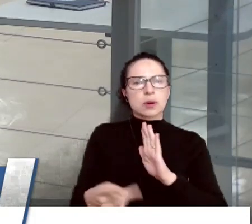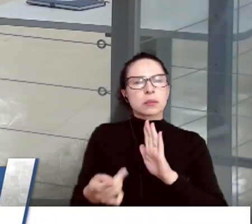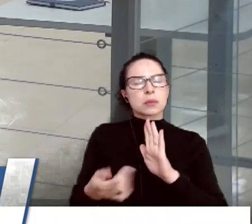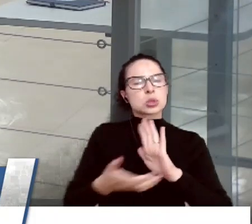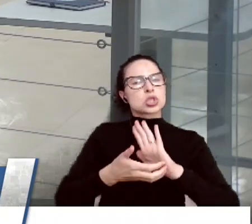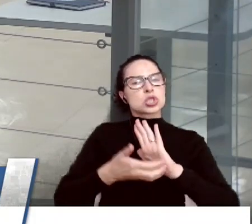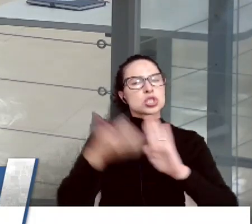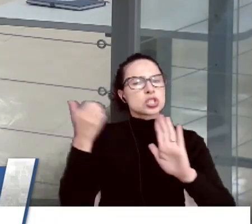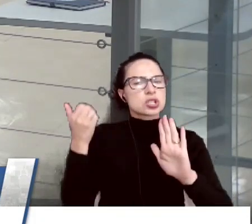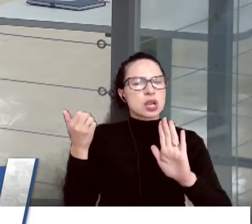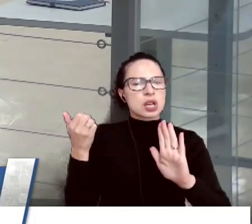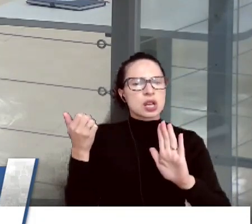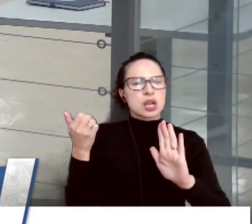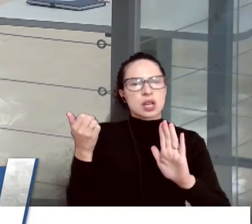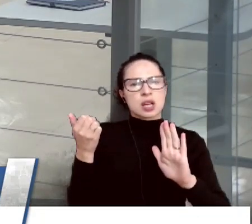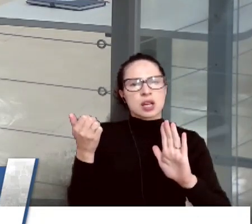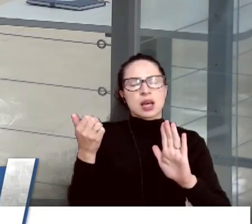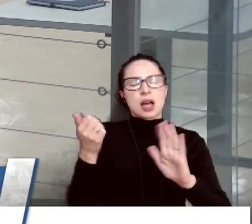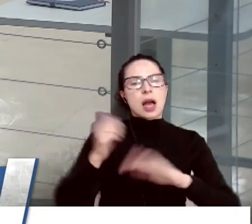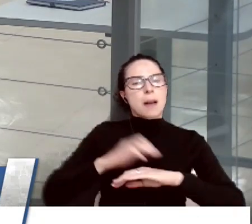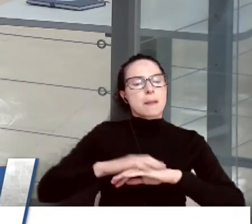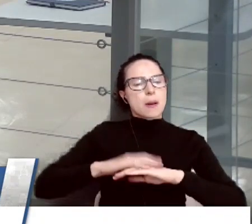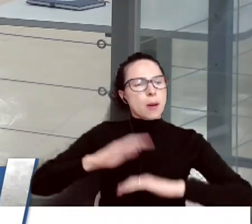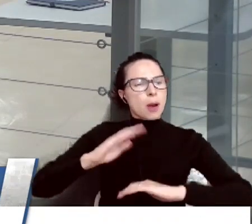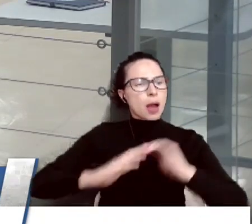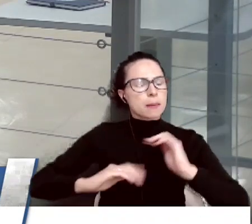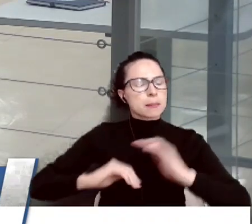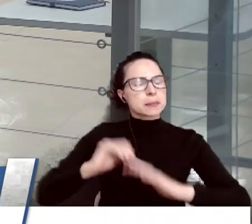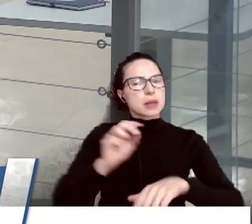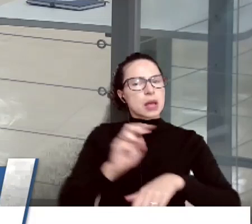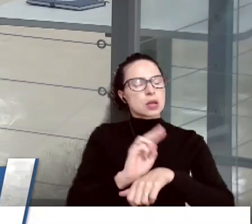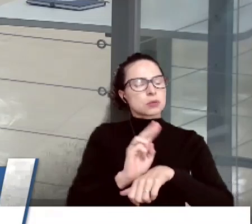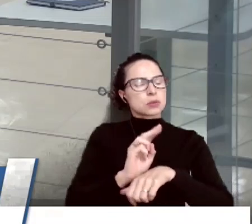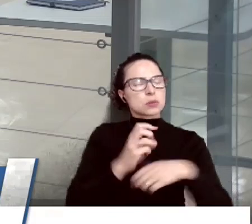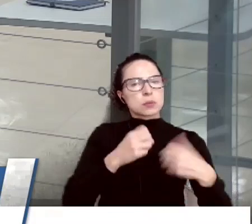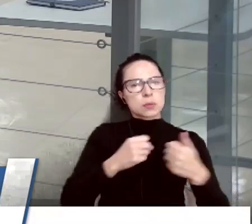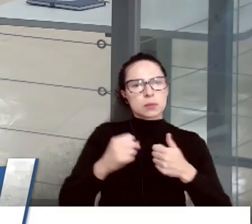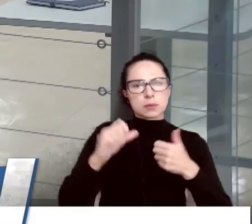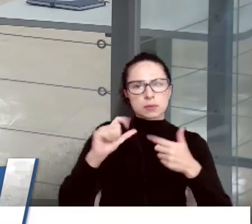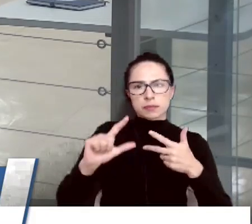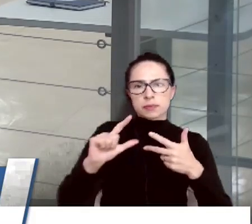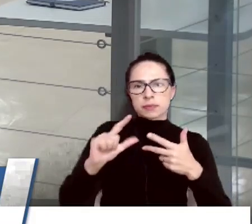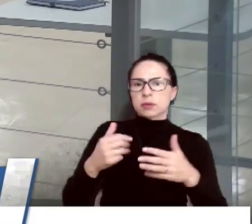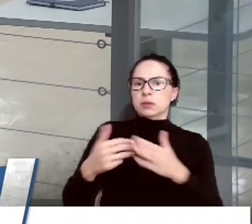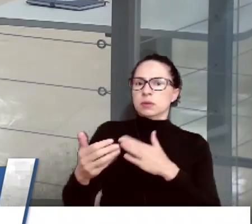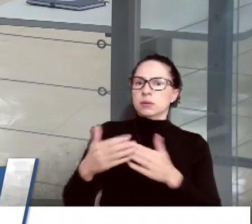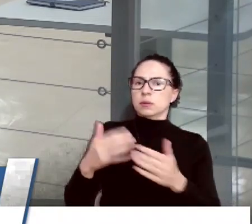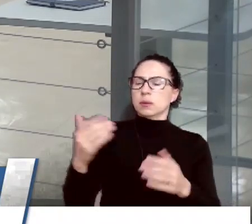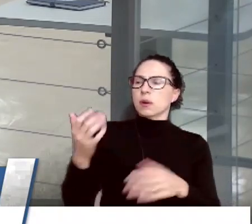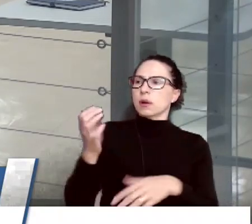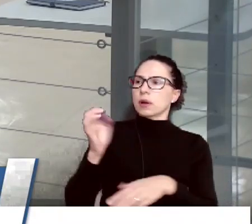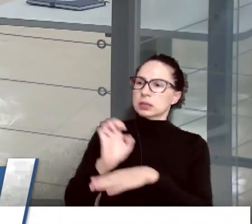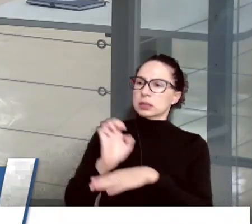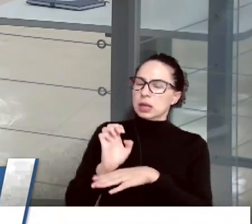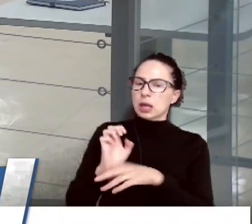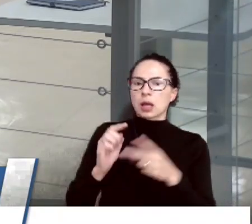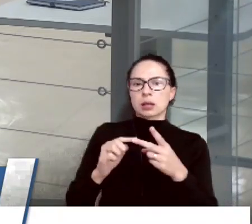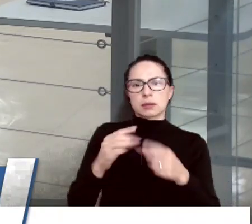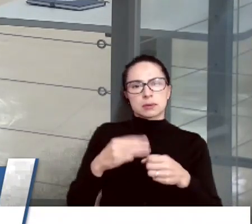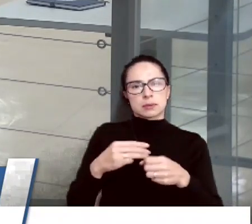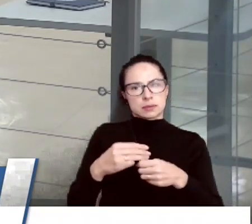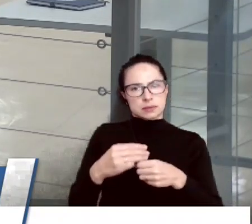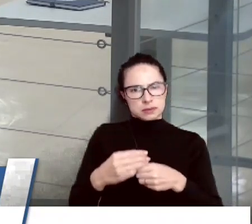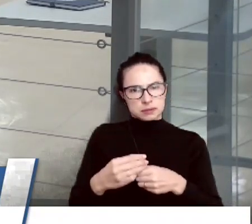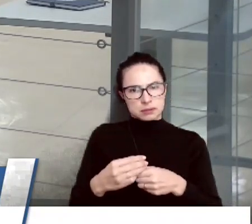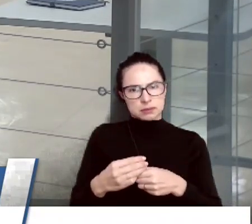anulação da capacidade de fiscalização do legislativo, seja no âmbito estadual como no municipal.